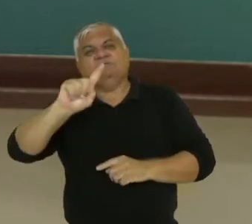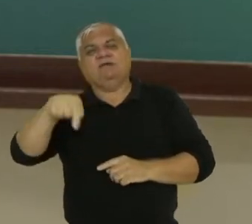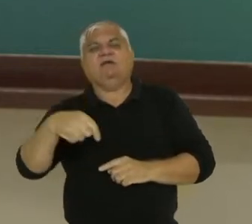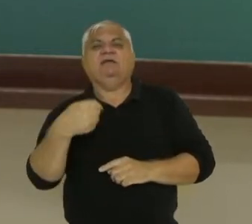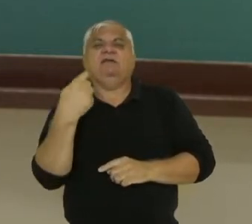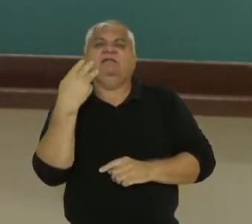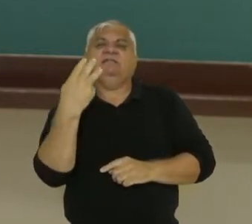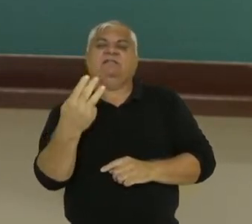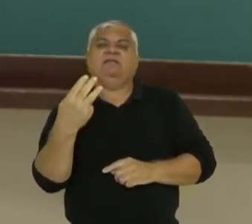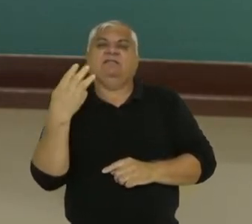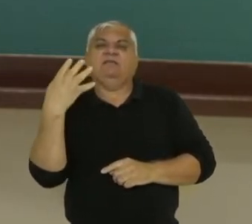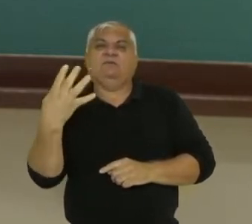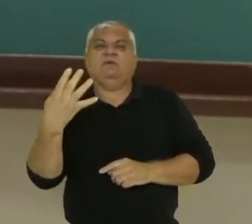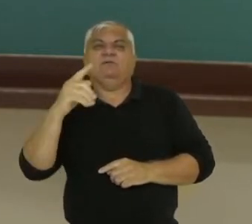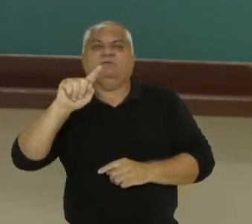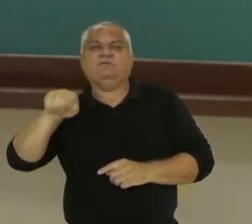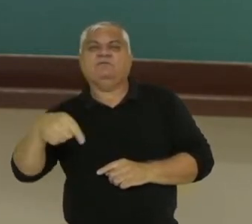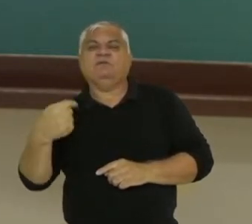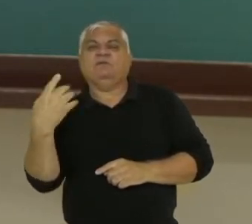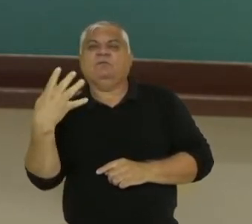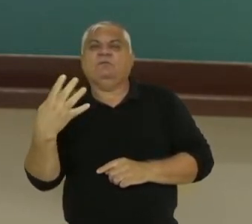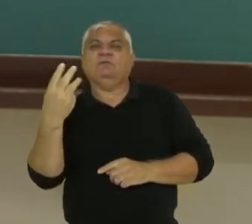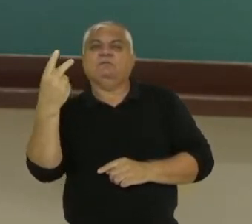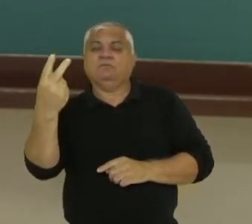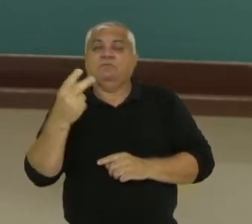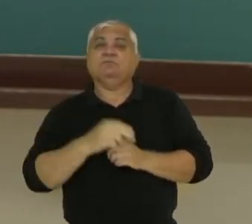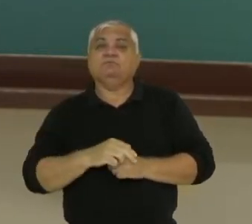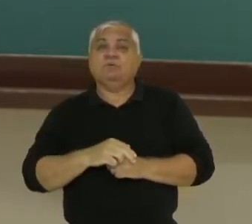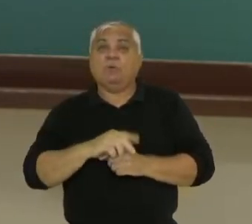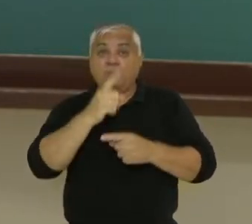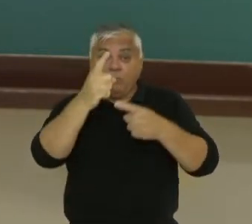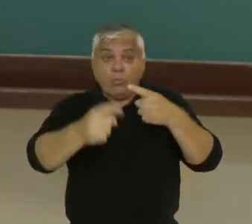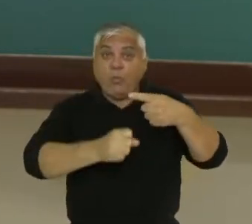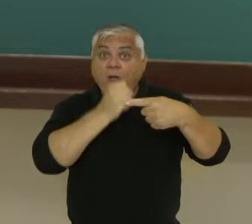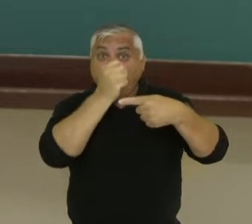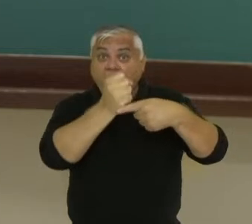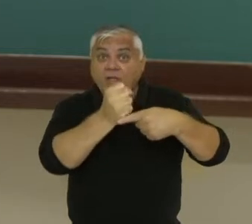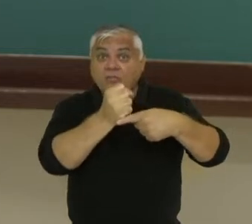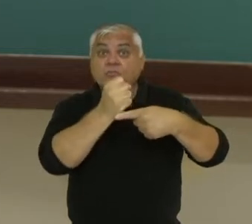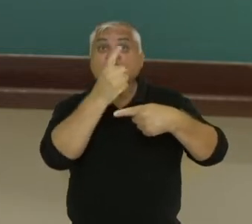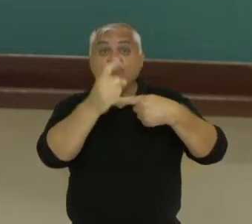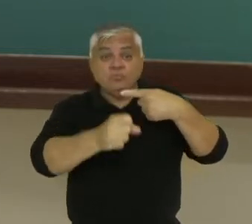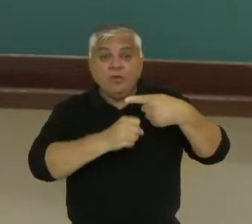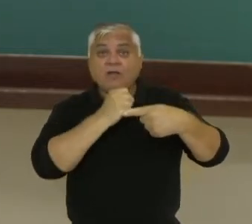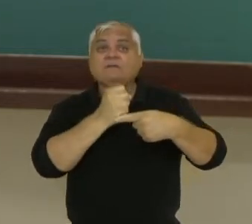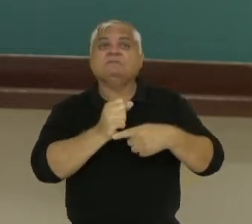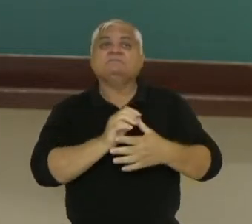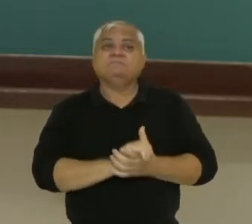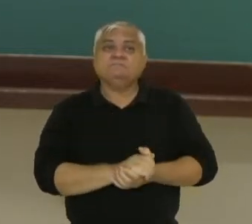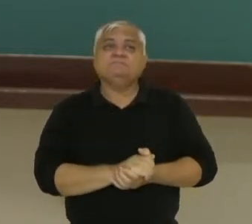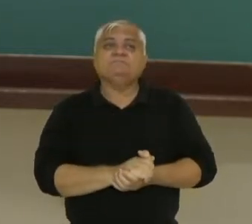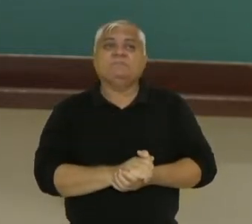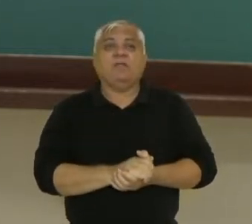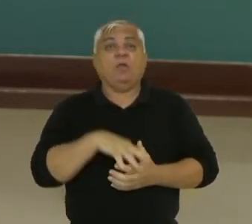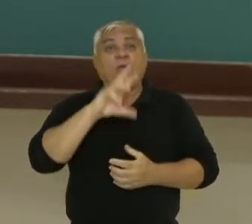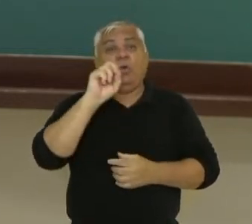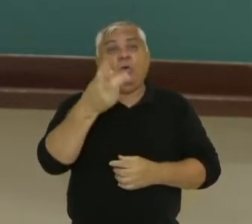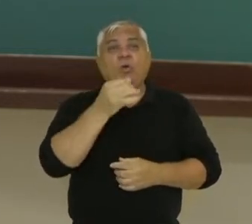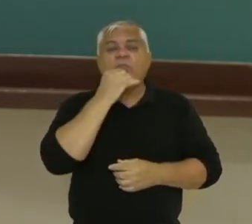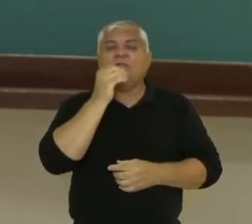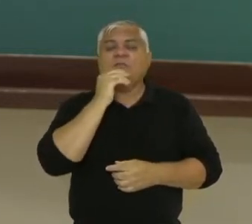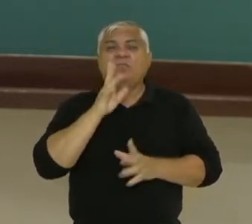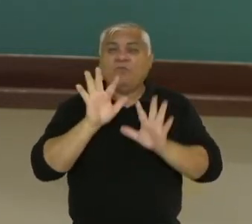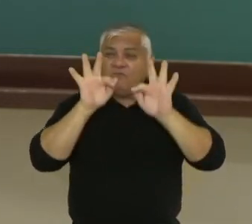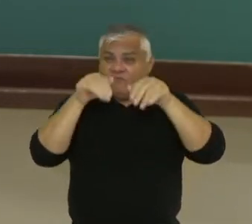seja, no primeiro ano teve um rendimento de R$ 34,42. Ou seja, no final